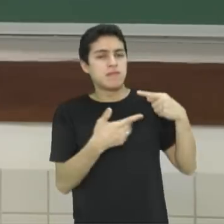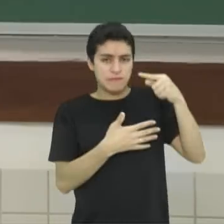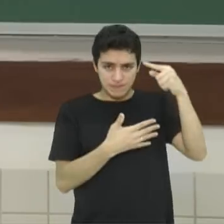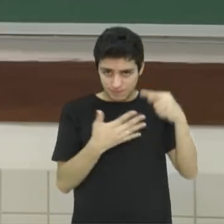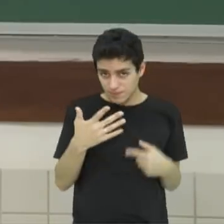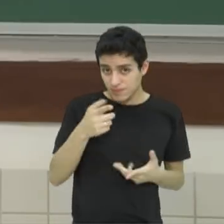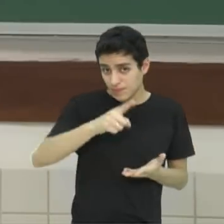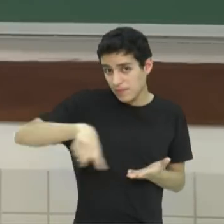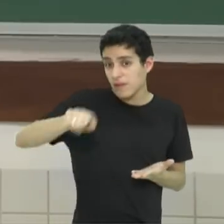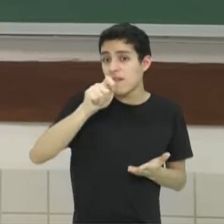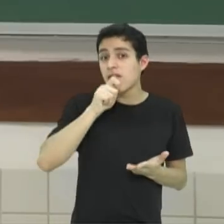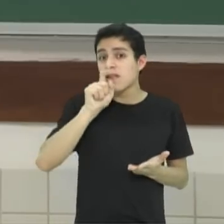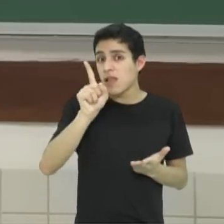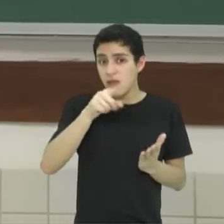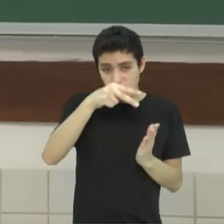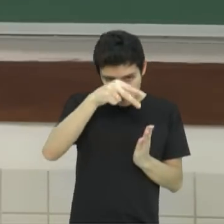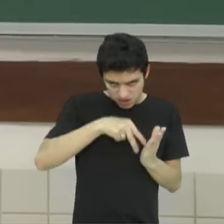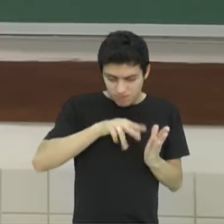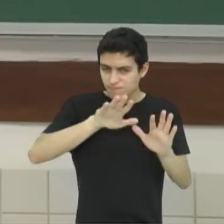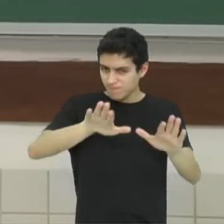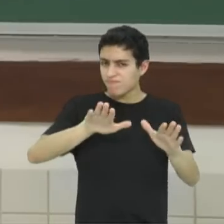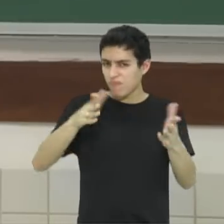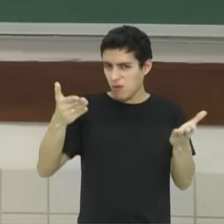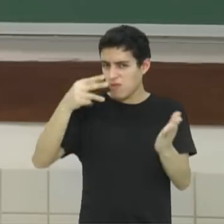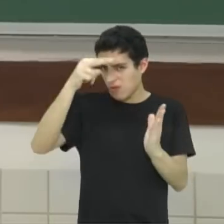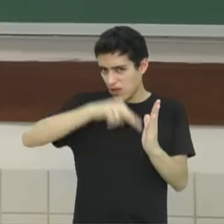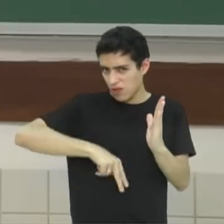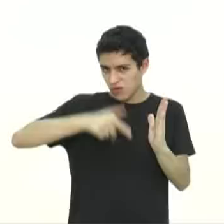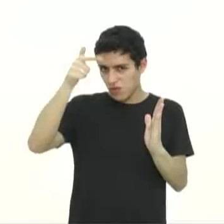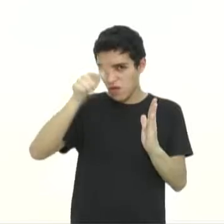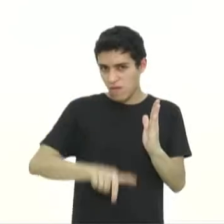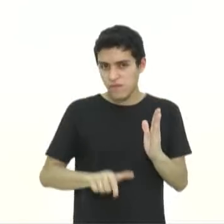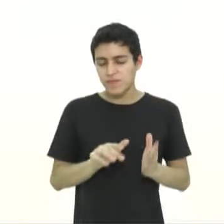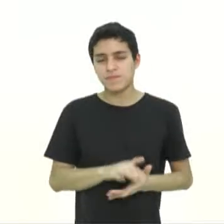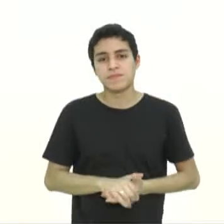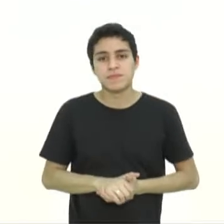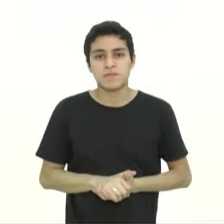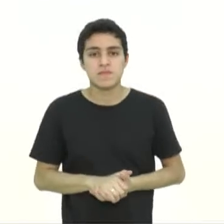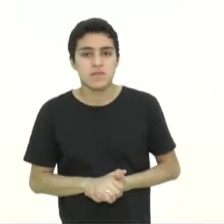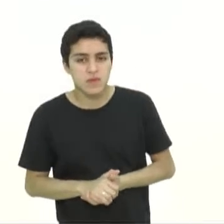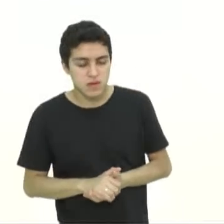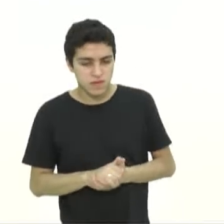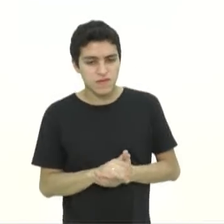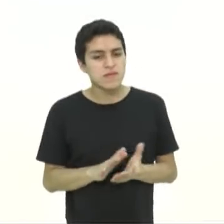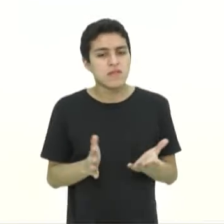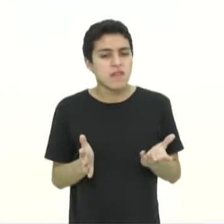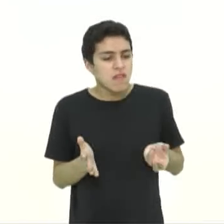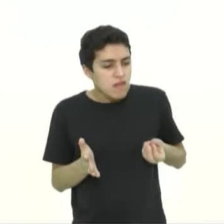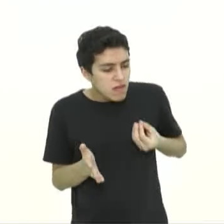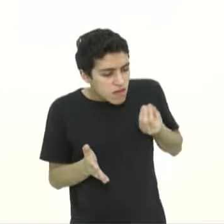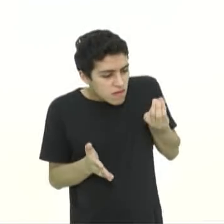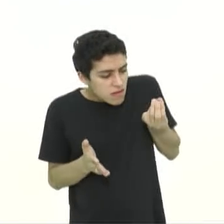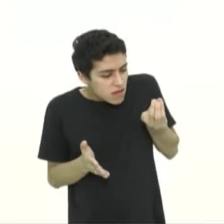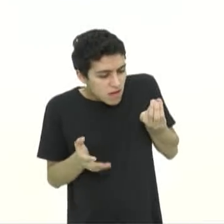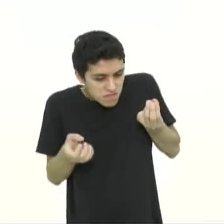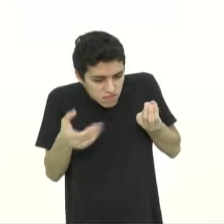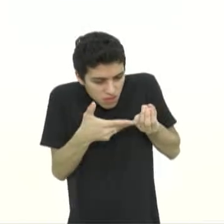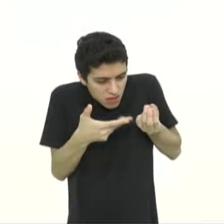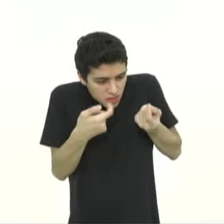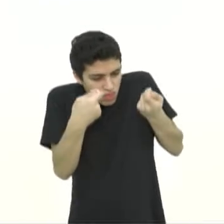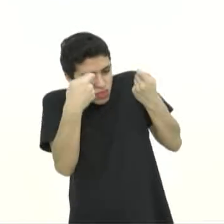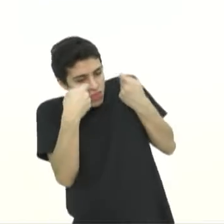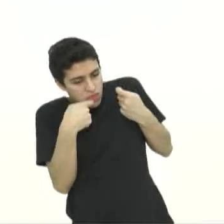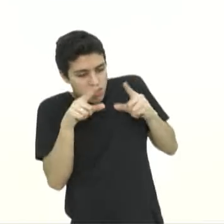quem ainda não viu a leitura, nós vamos ver. Vamos lá? Exigências da Vida Moderna, Luiz